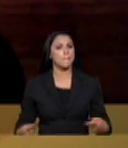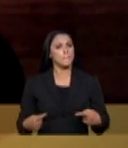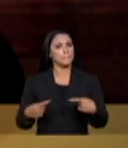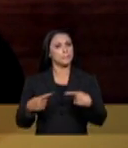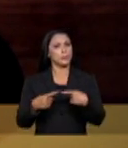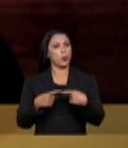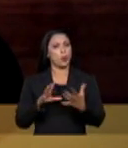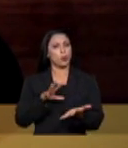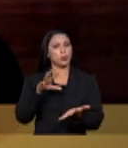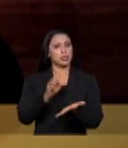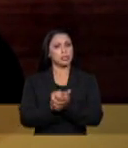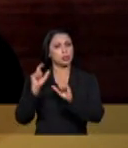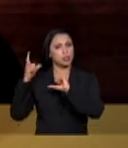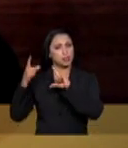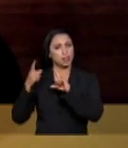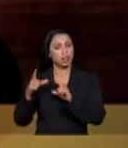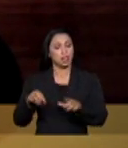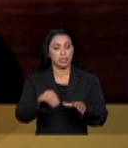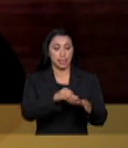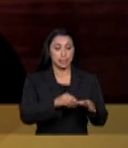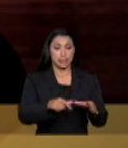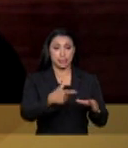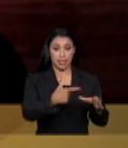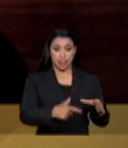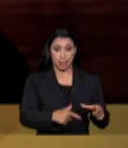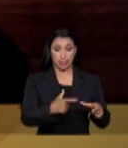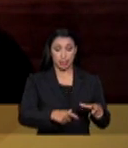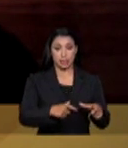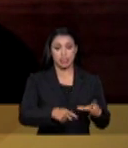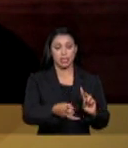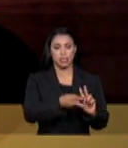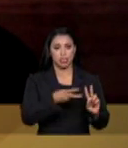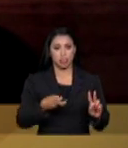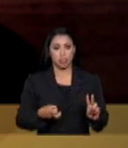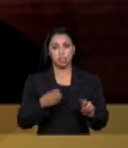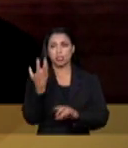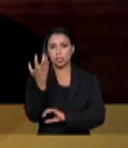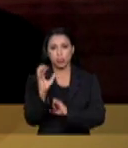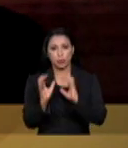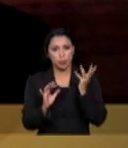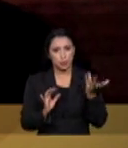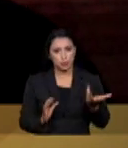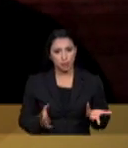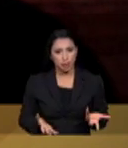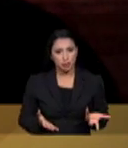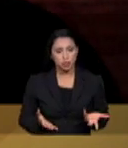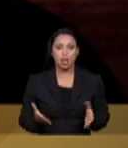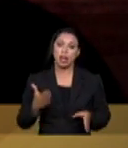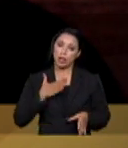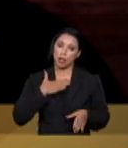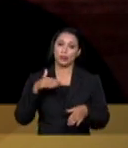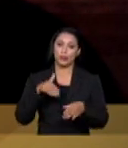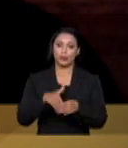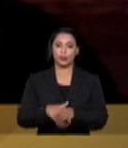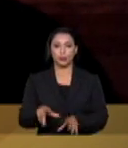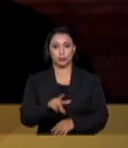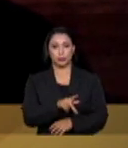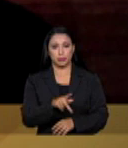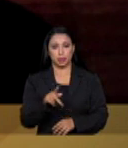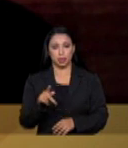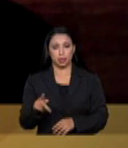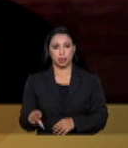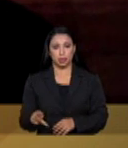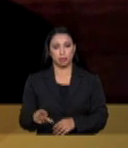tradicional das terras indígenas EA tutela condicional do mestre e seu voto se o presidente